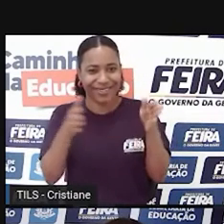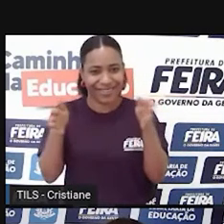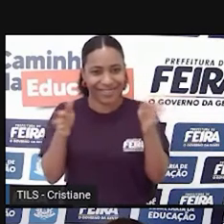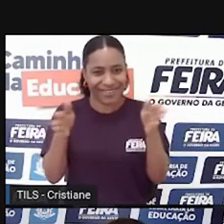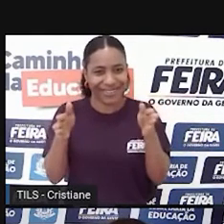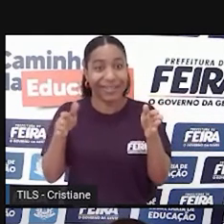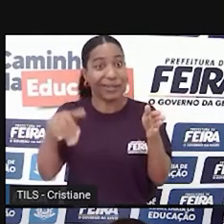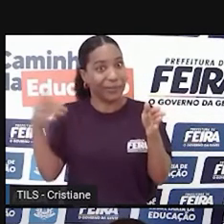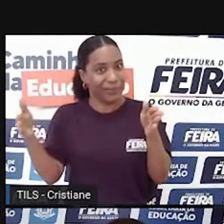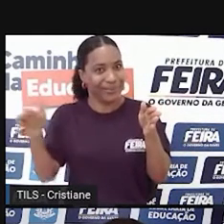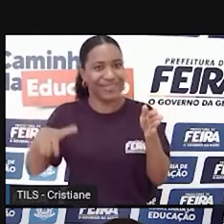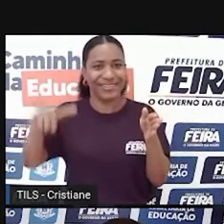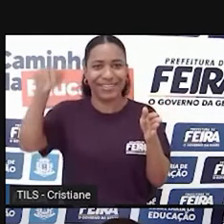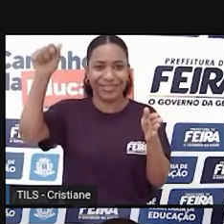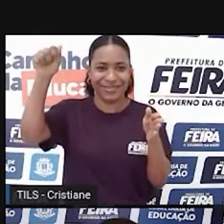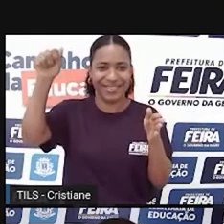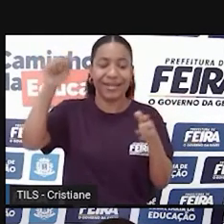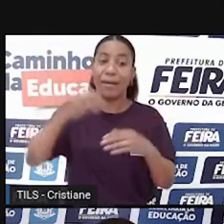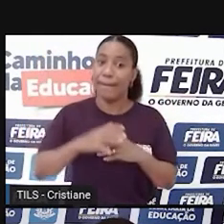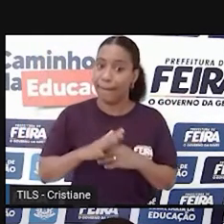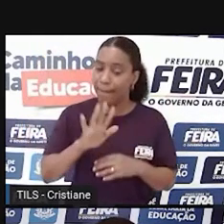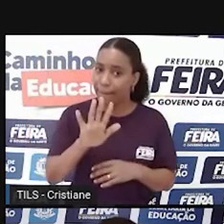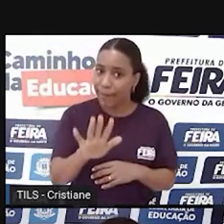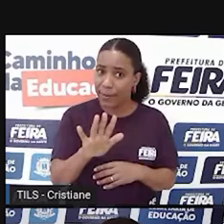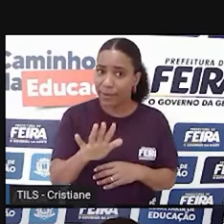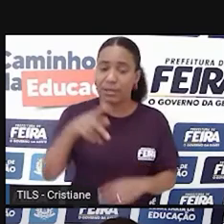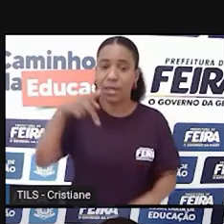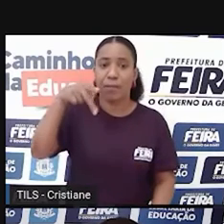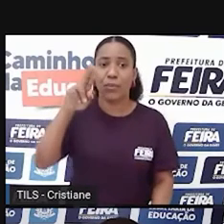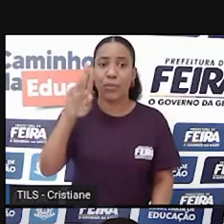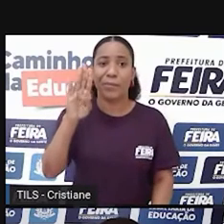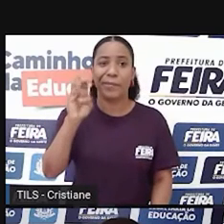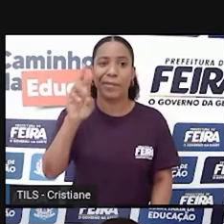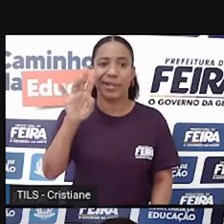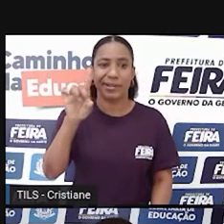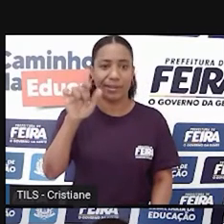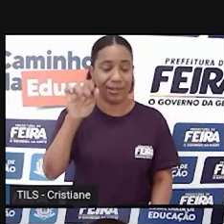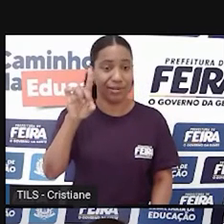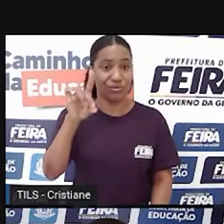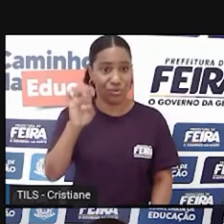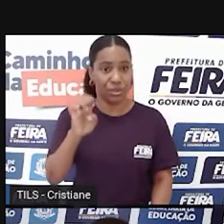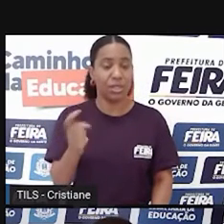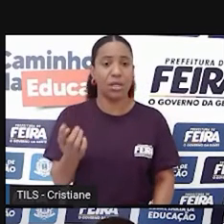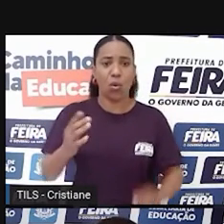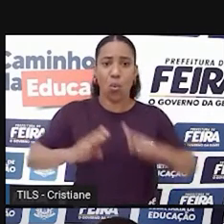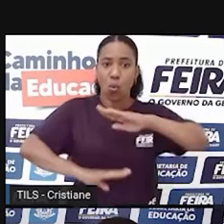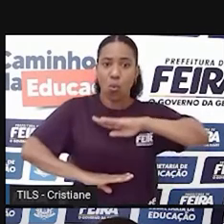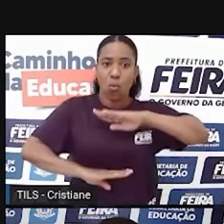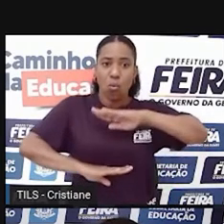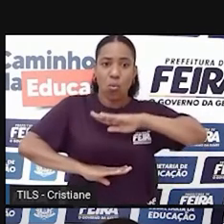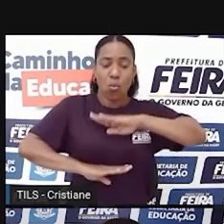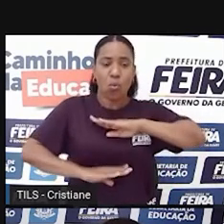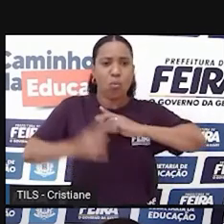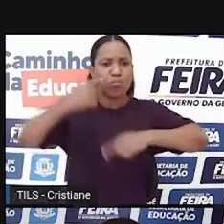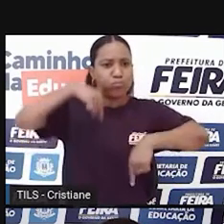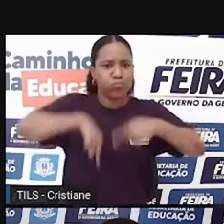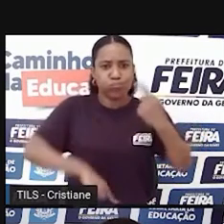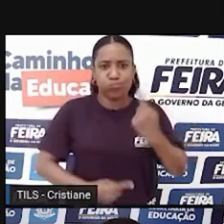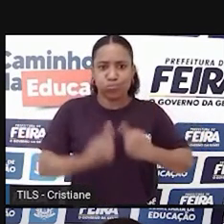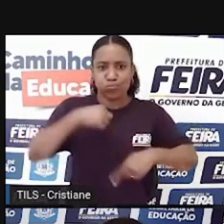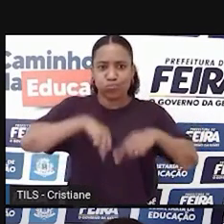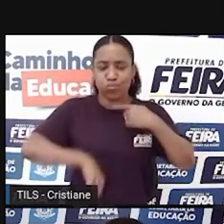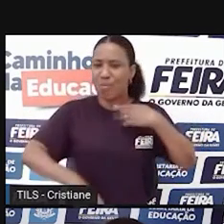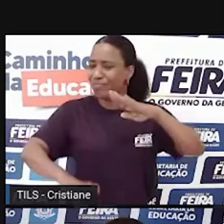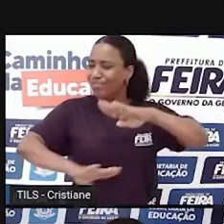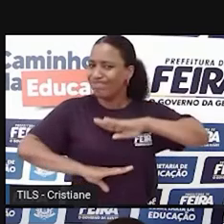né? Já a puberdade não, a puberdade é maturação sexual, a gente vê esses efeitos, a gente sente esses efeitos no